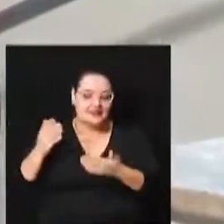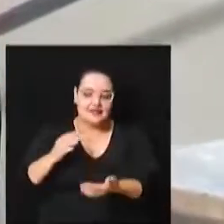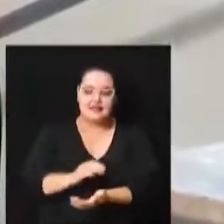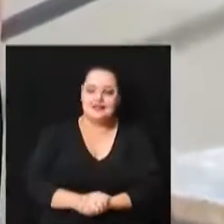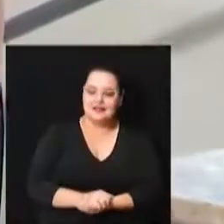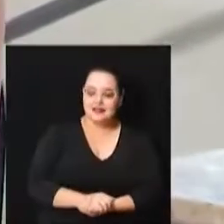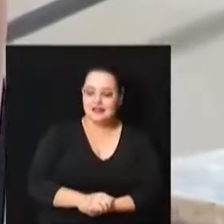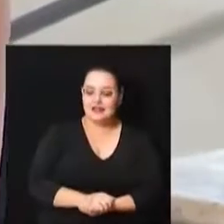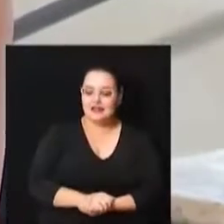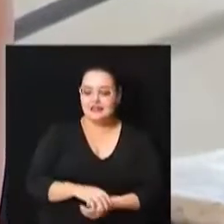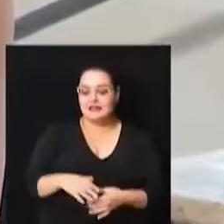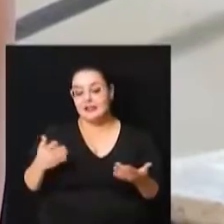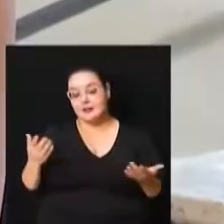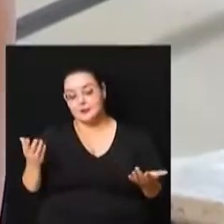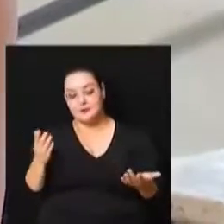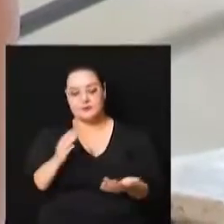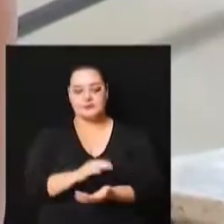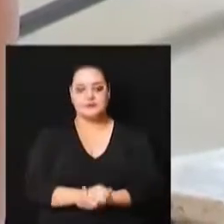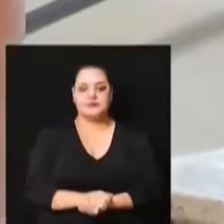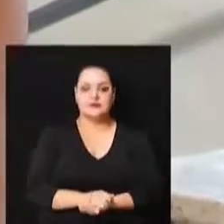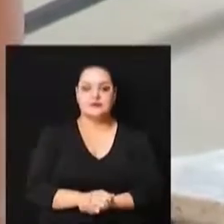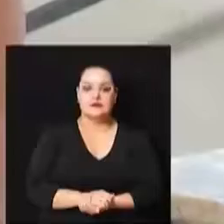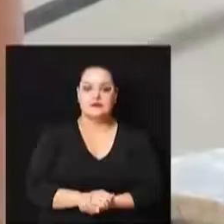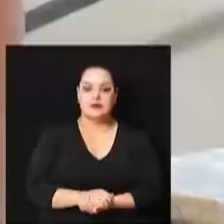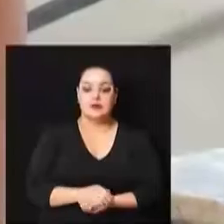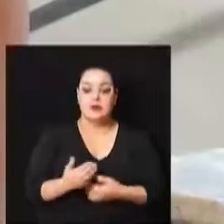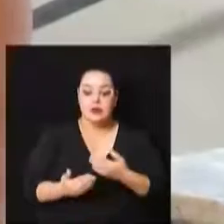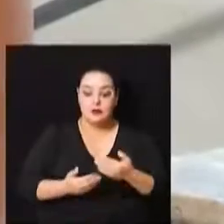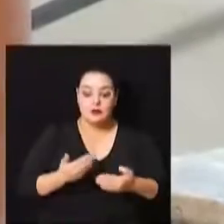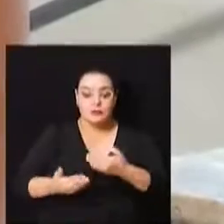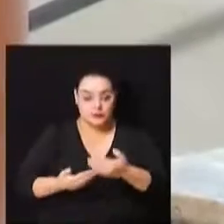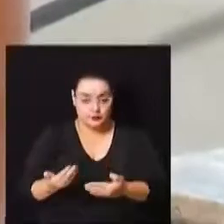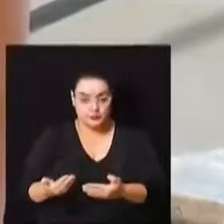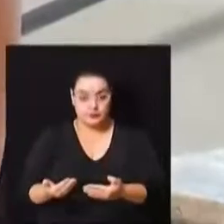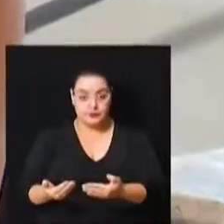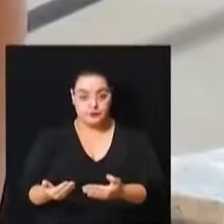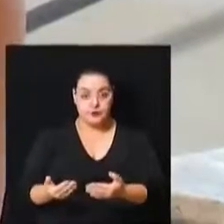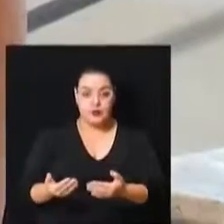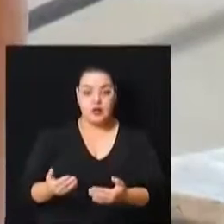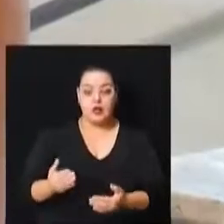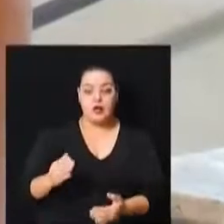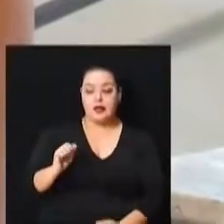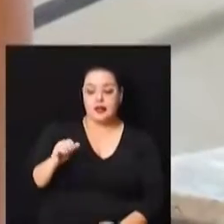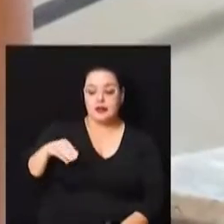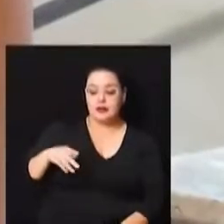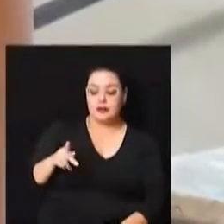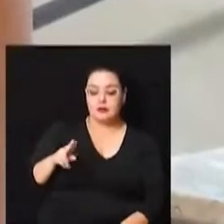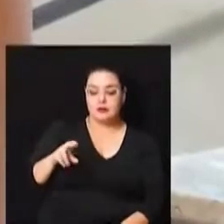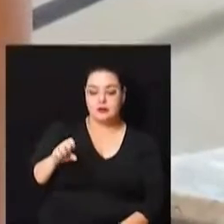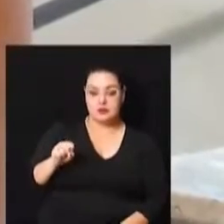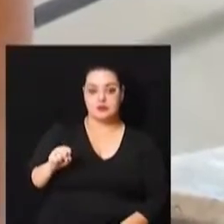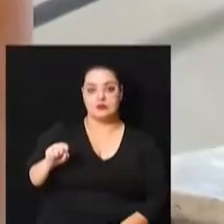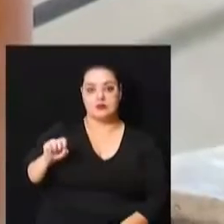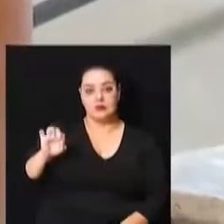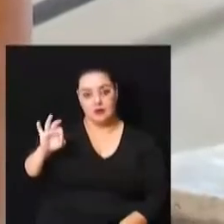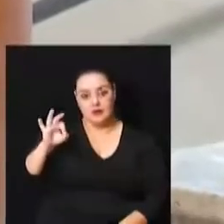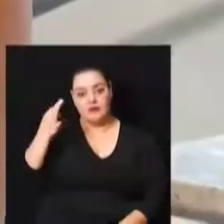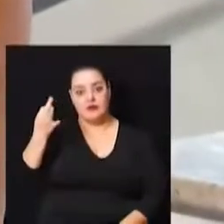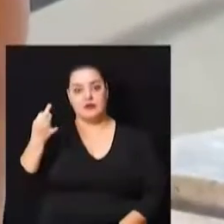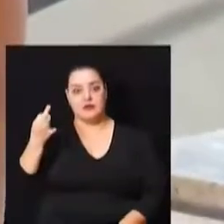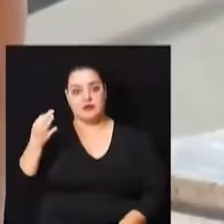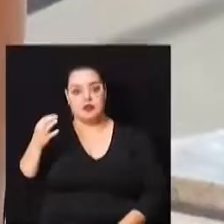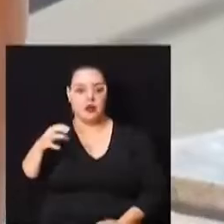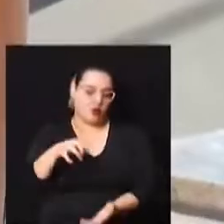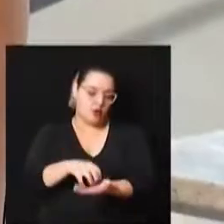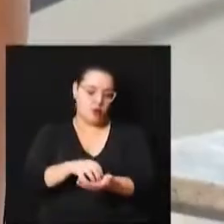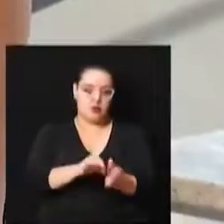então. Mas o processo que a gente fez através do Campus France, que é o órgão que regulamenta isso, e